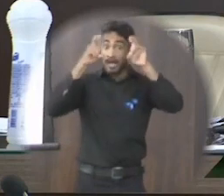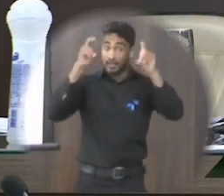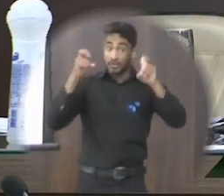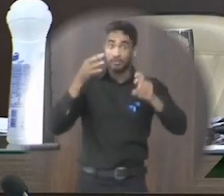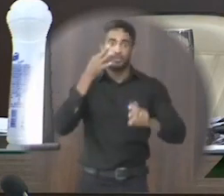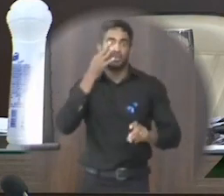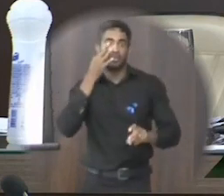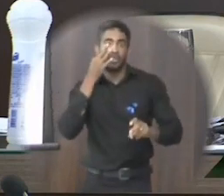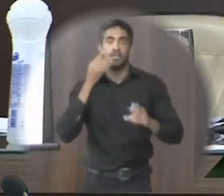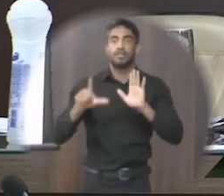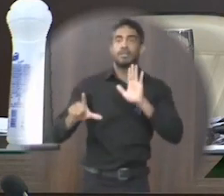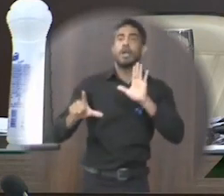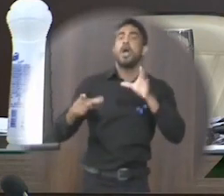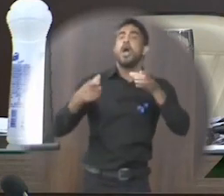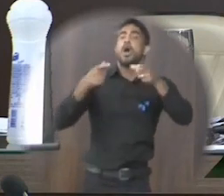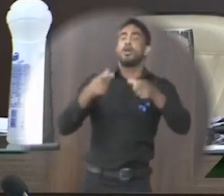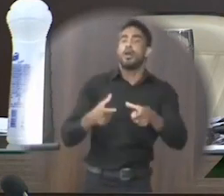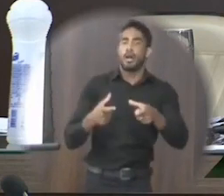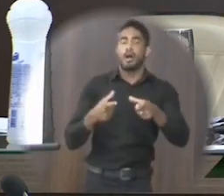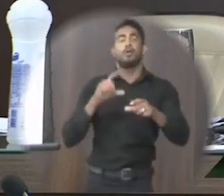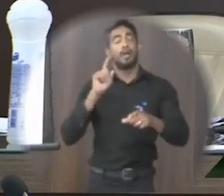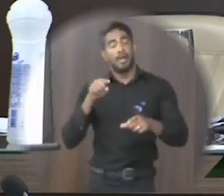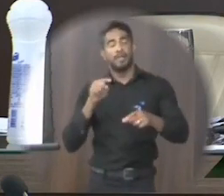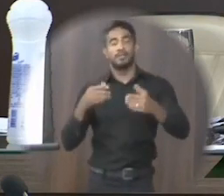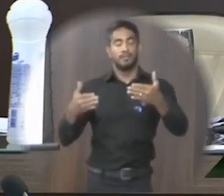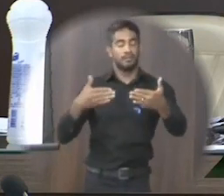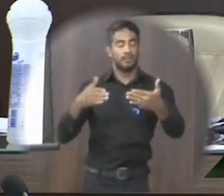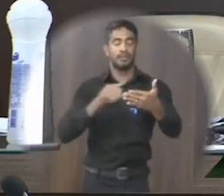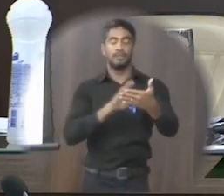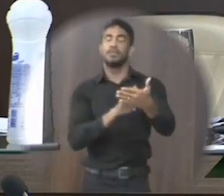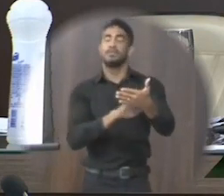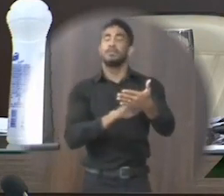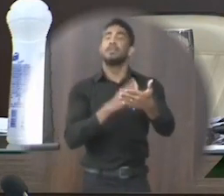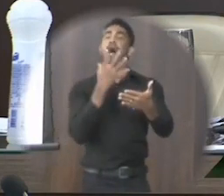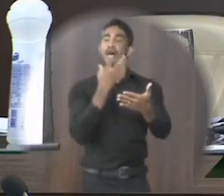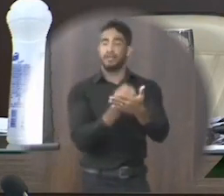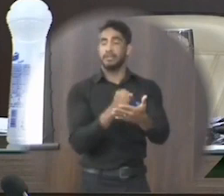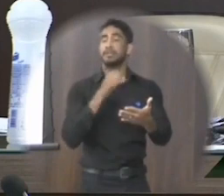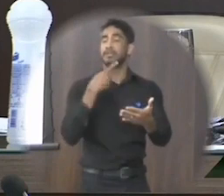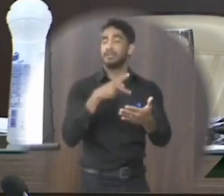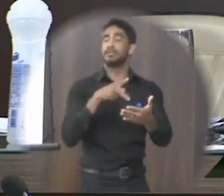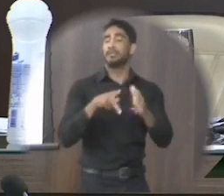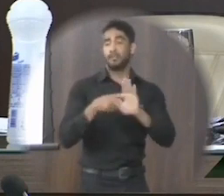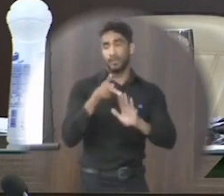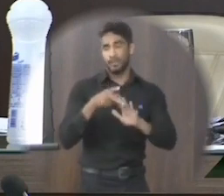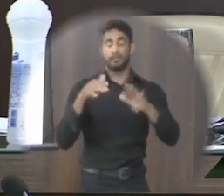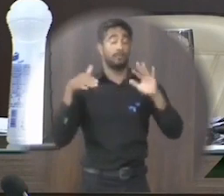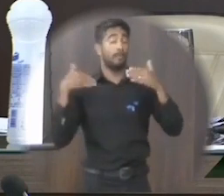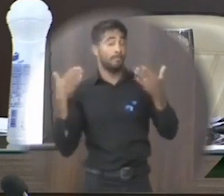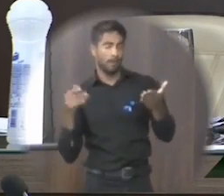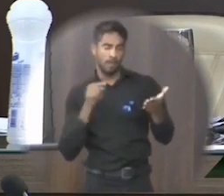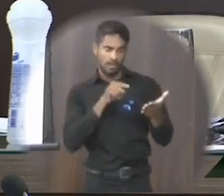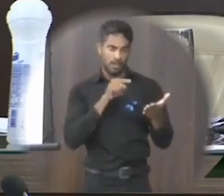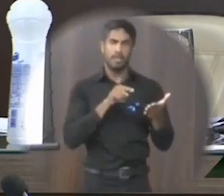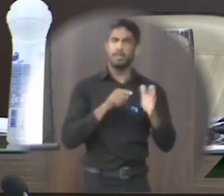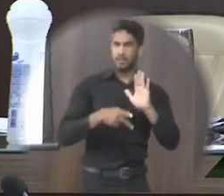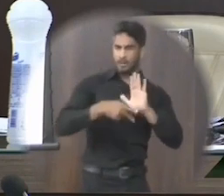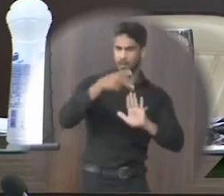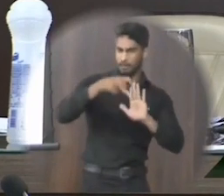Foi dado parecer jurídico favorável à tramitação do projeto. Conclusão. Em face do exposto, concluímos